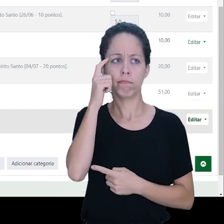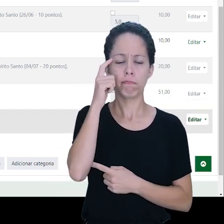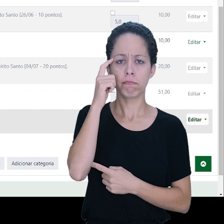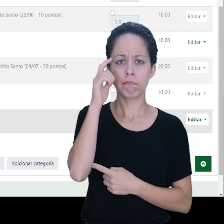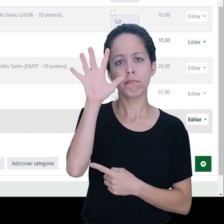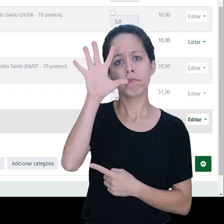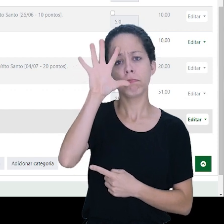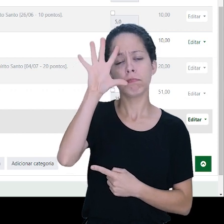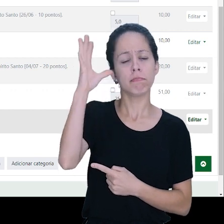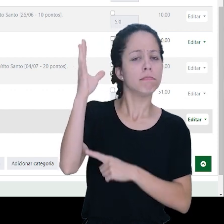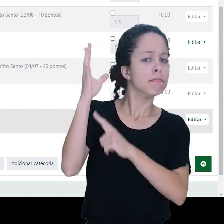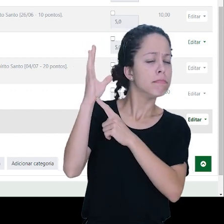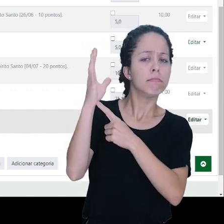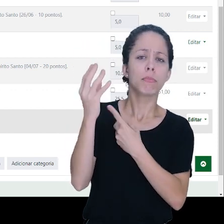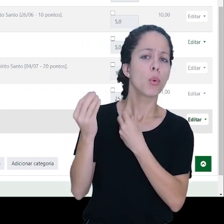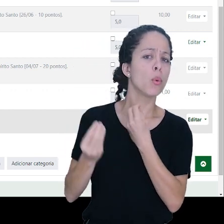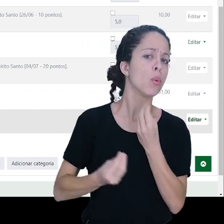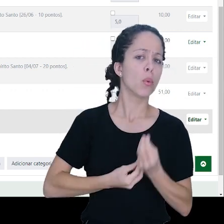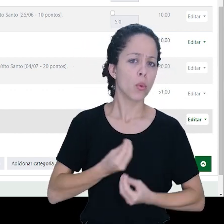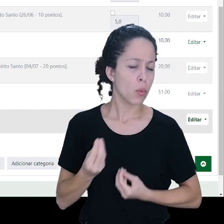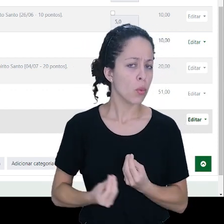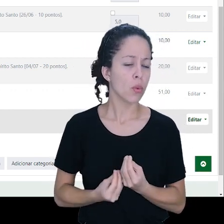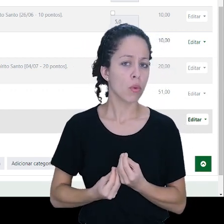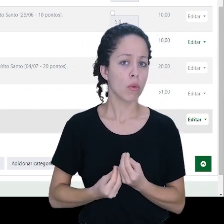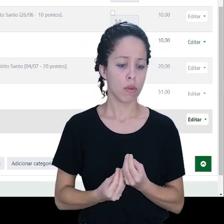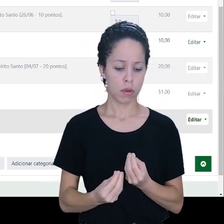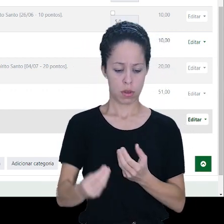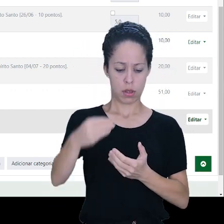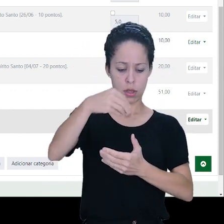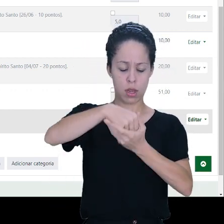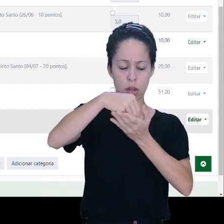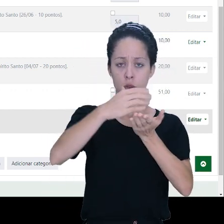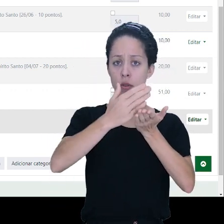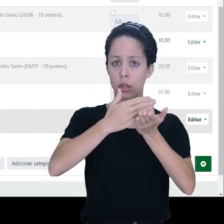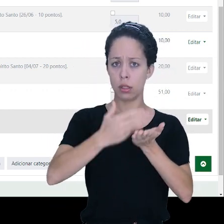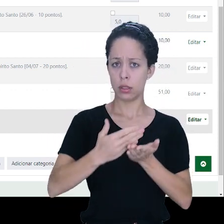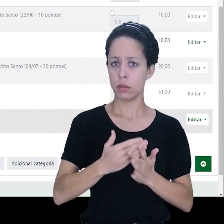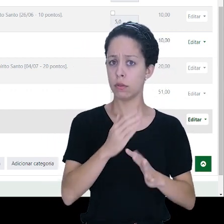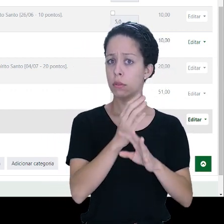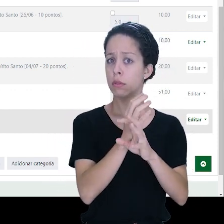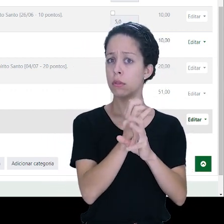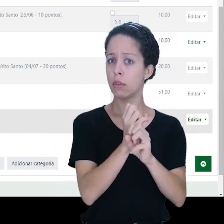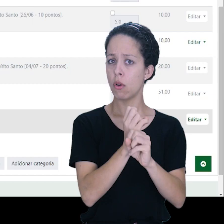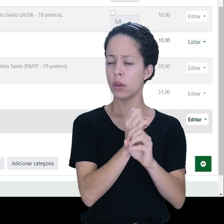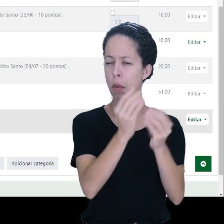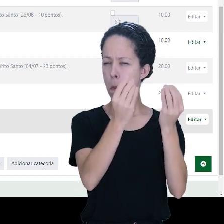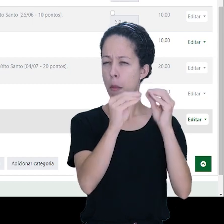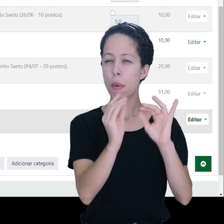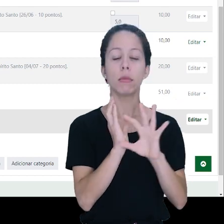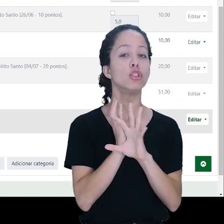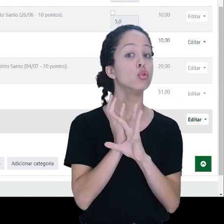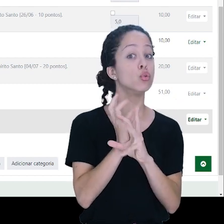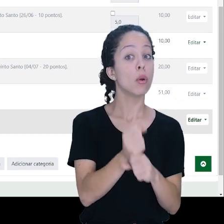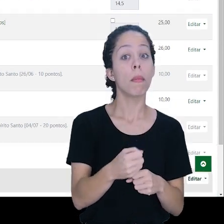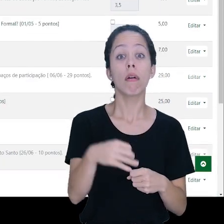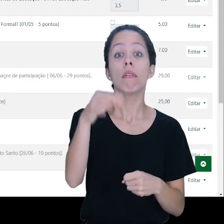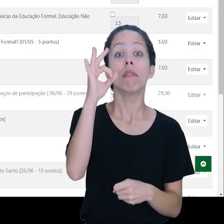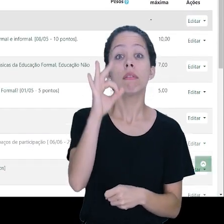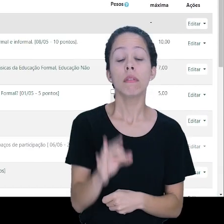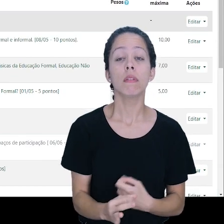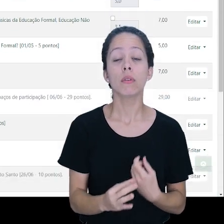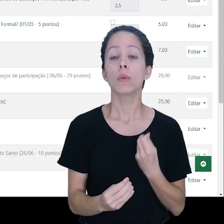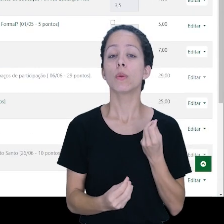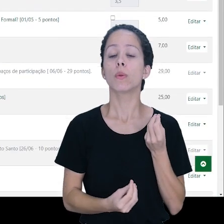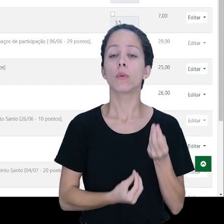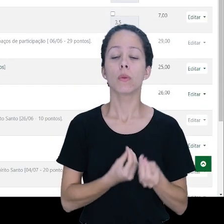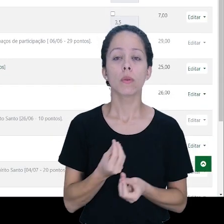isso como fazer para que o livro de notas tenha a soma correta as categorias